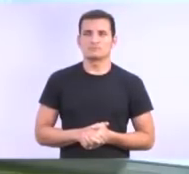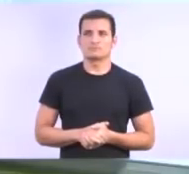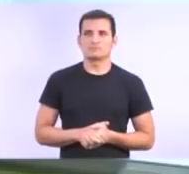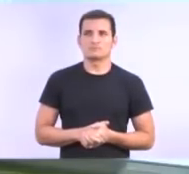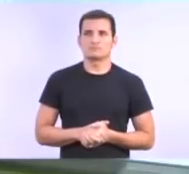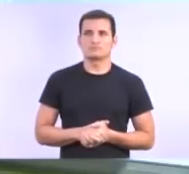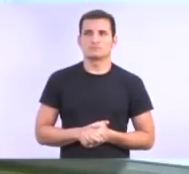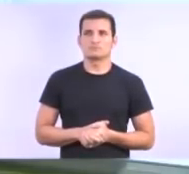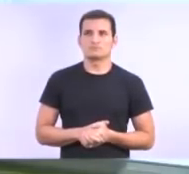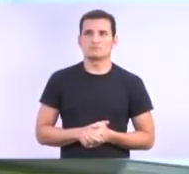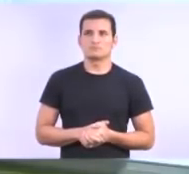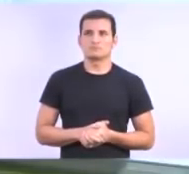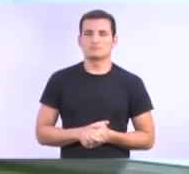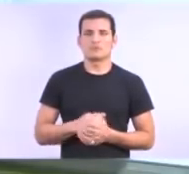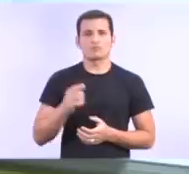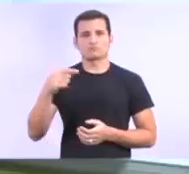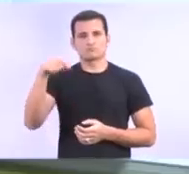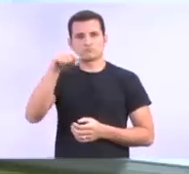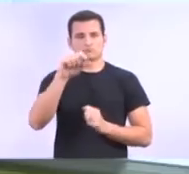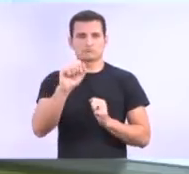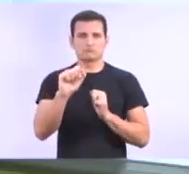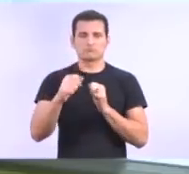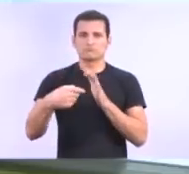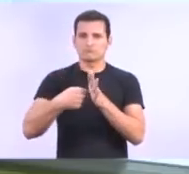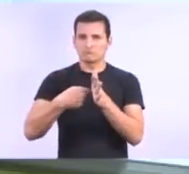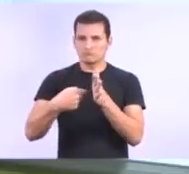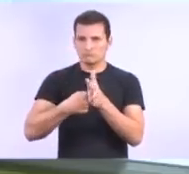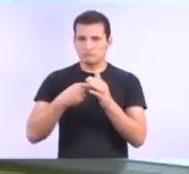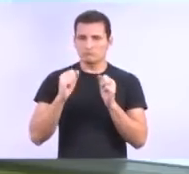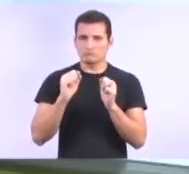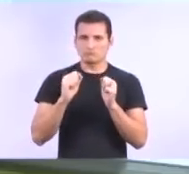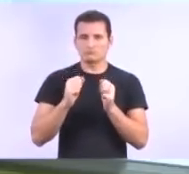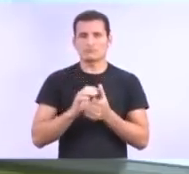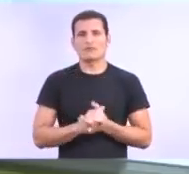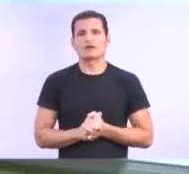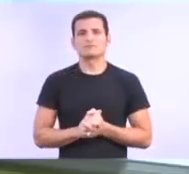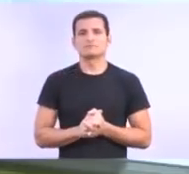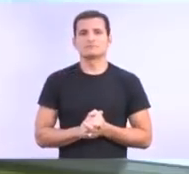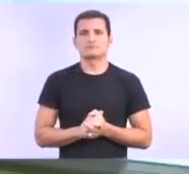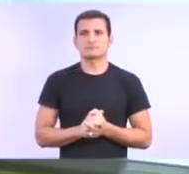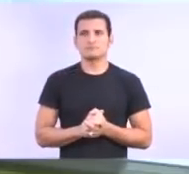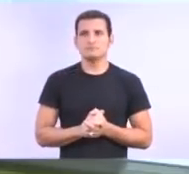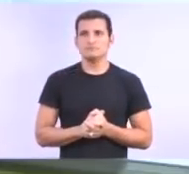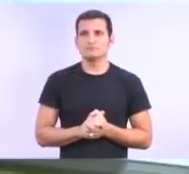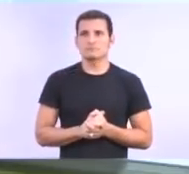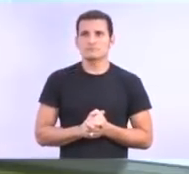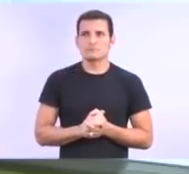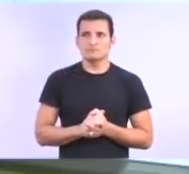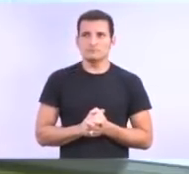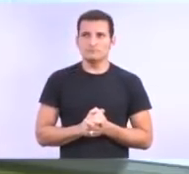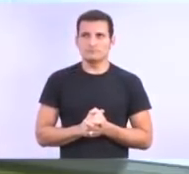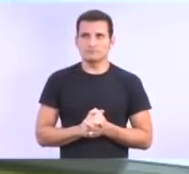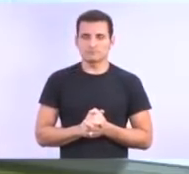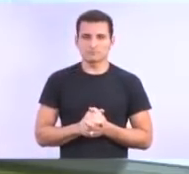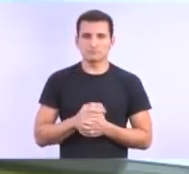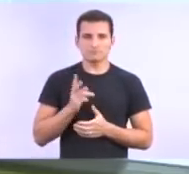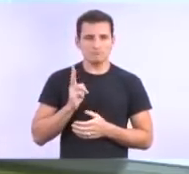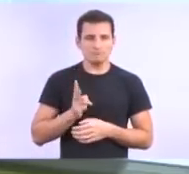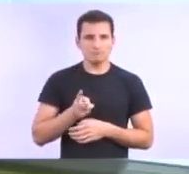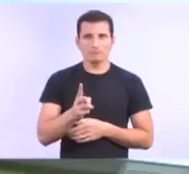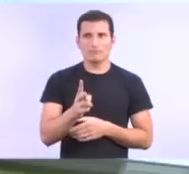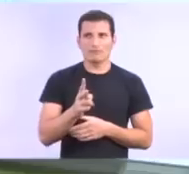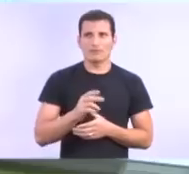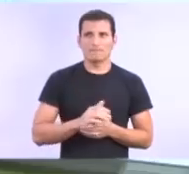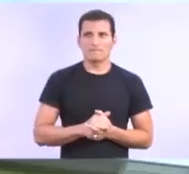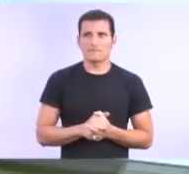vocês podem mandar aí mais mensagens aí para o professor José Massa, a gente pode depois tentar trocar mais ideias, mas vamos continuar. A